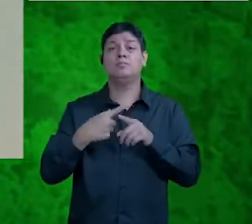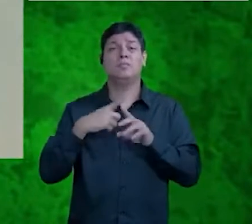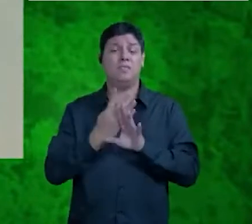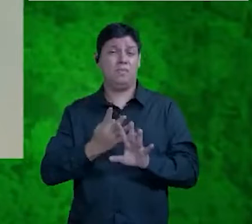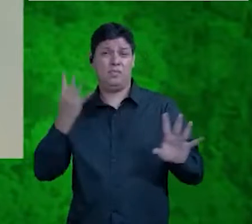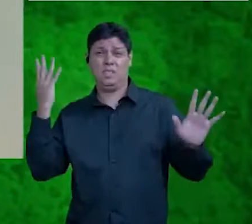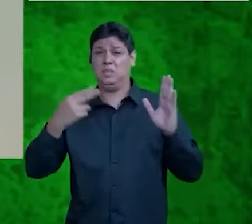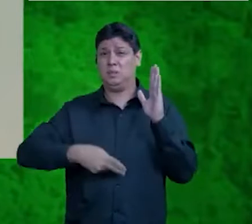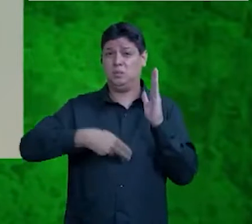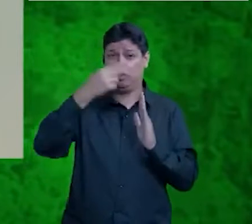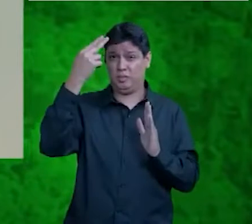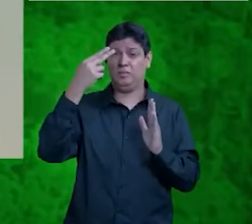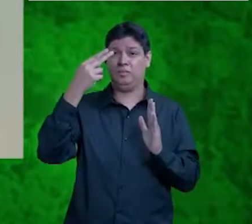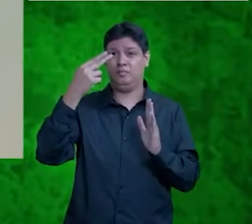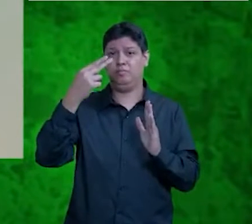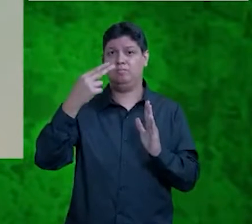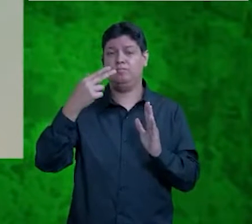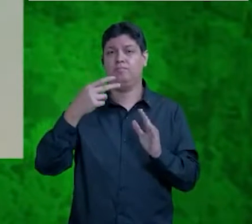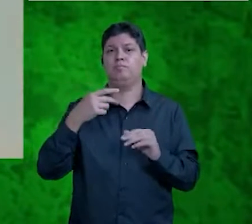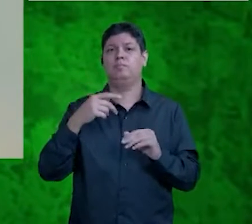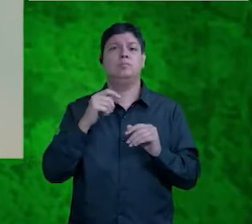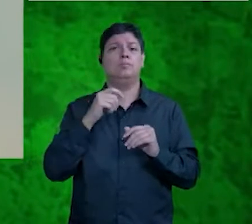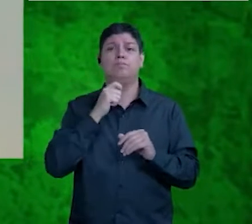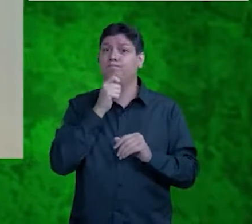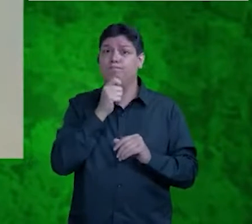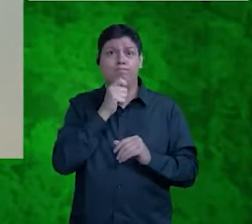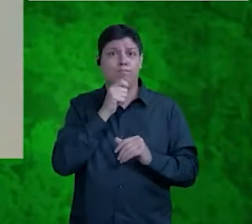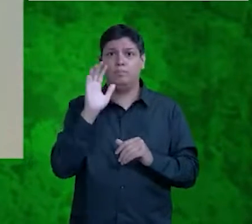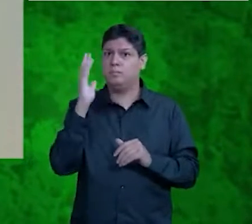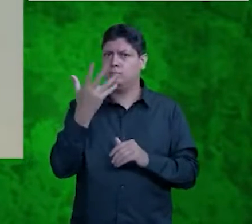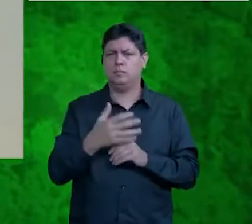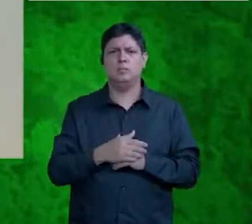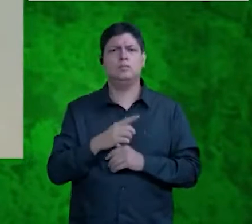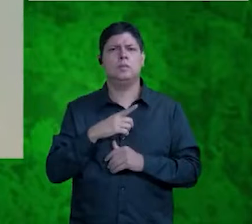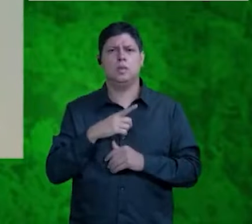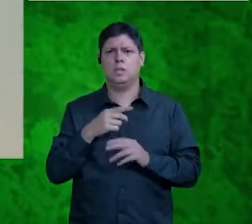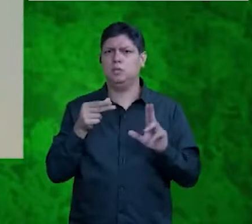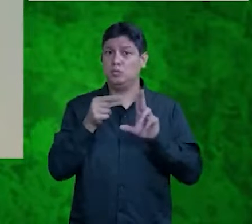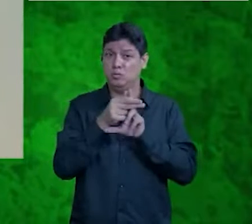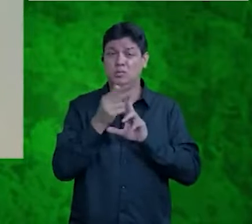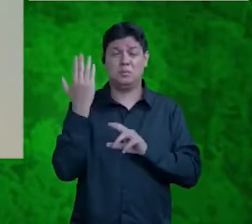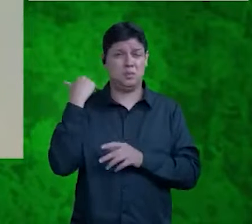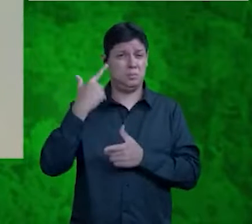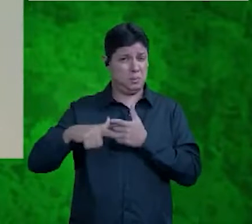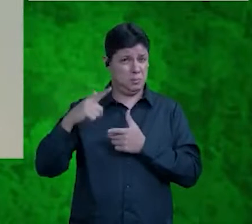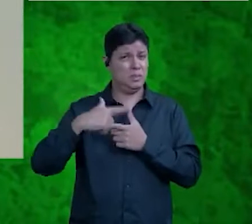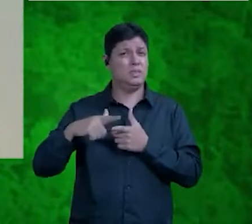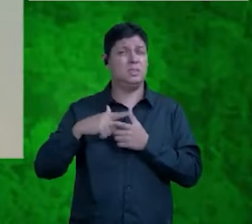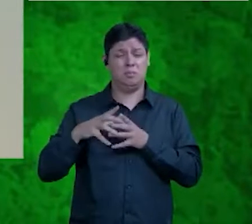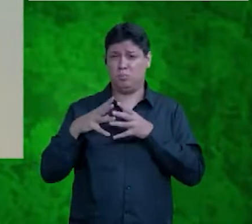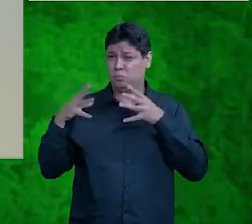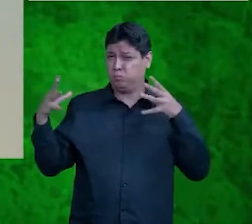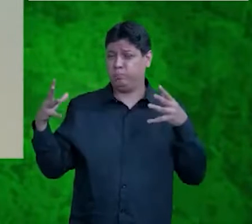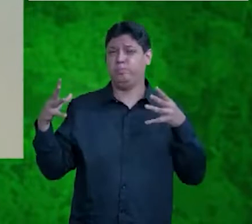conseguimos equalizar. O SUS já tinha grandes problemas em relação a atraso em